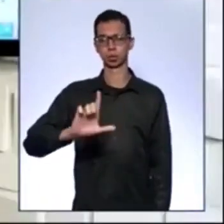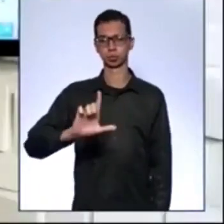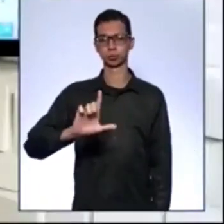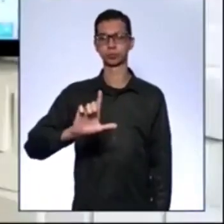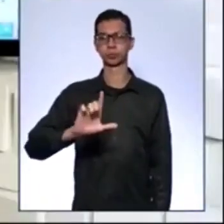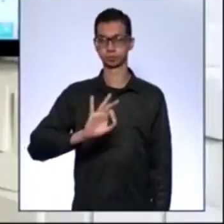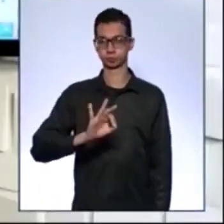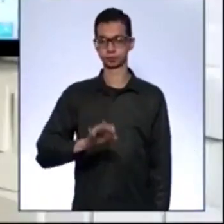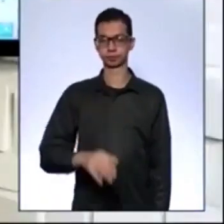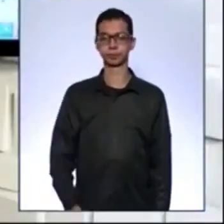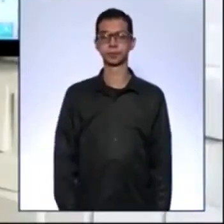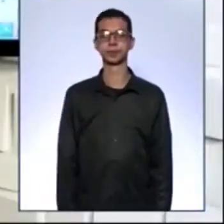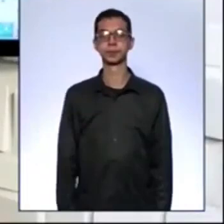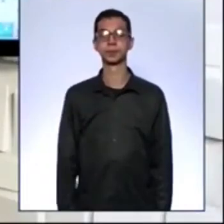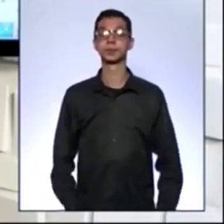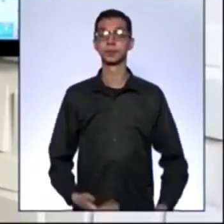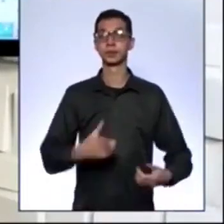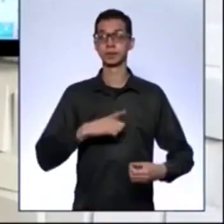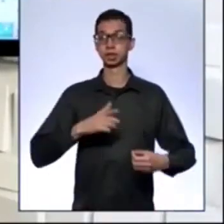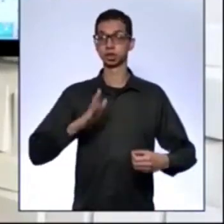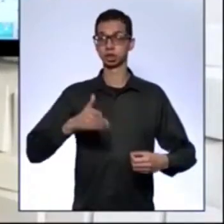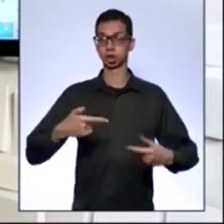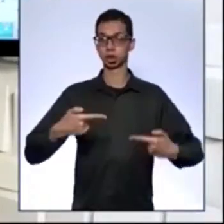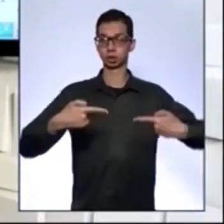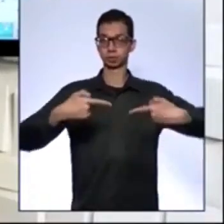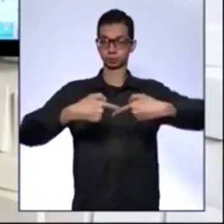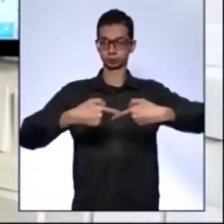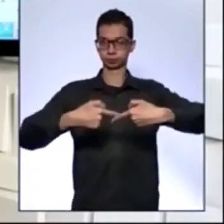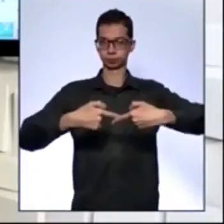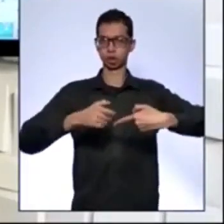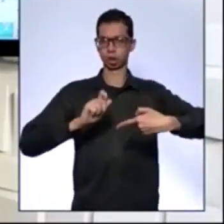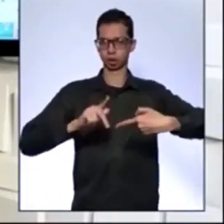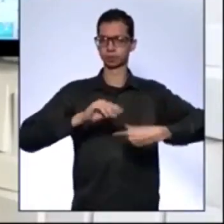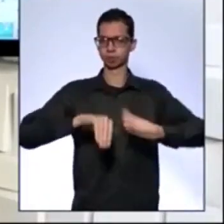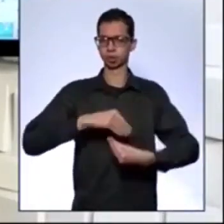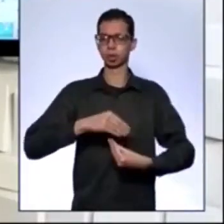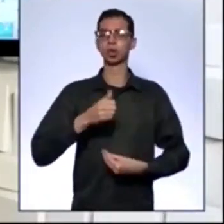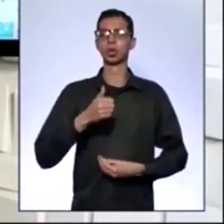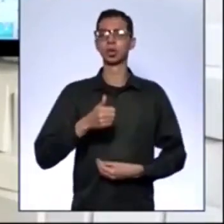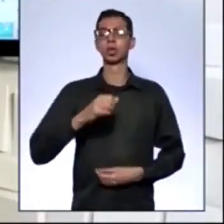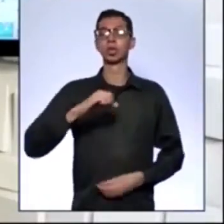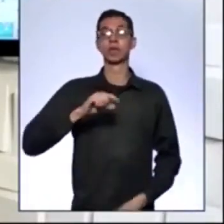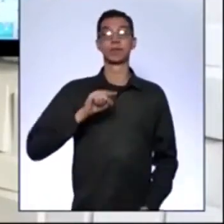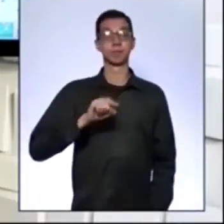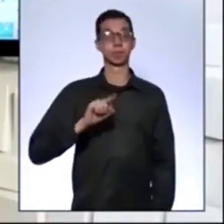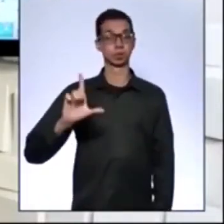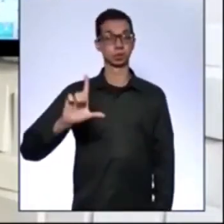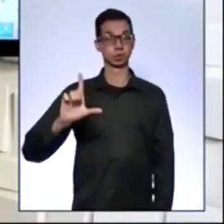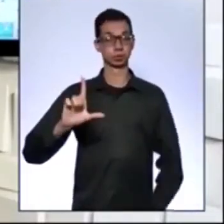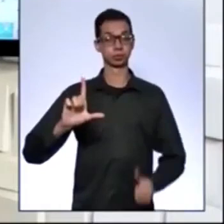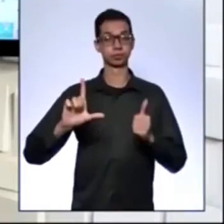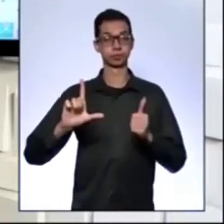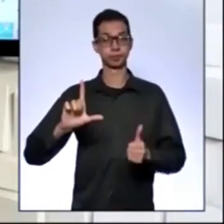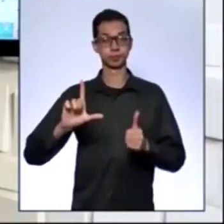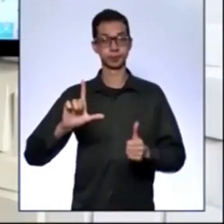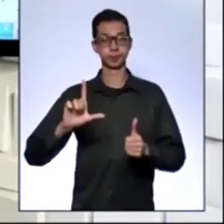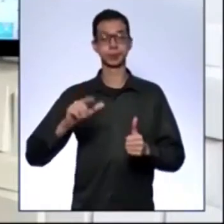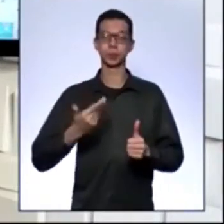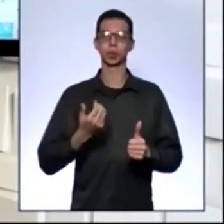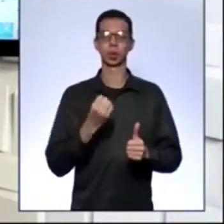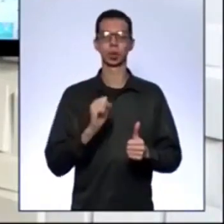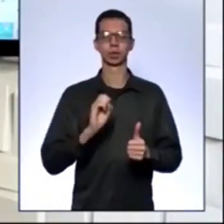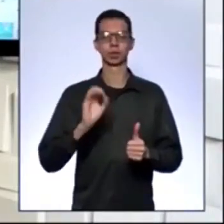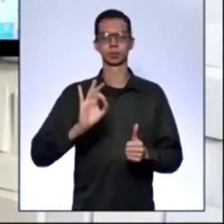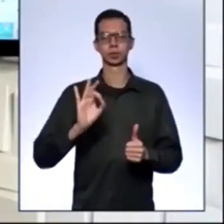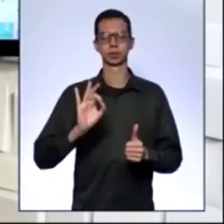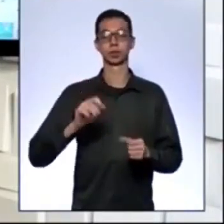parou ter mistura sim ou não 9000l ok 9000 litros ou oitenta